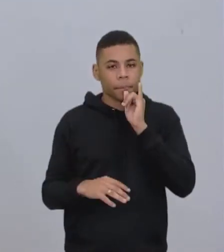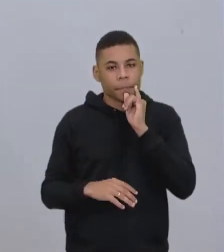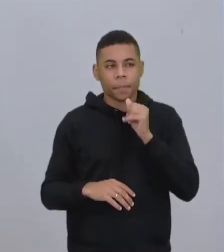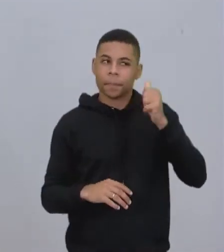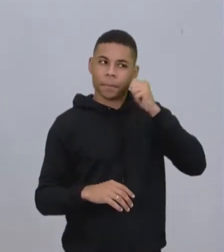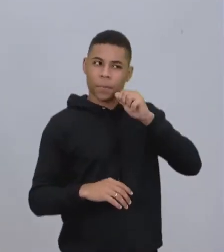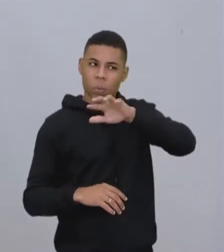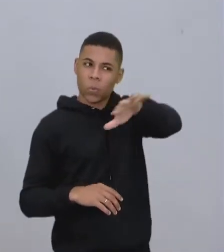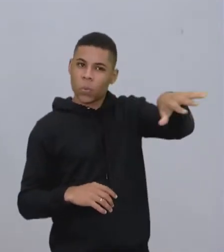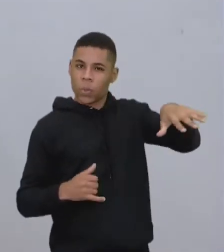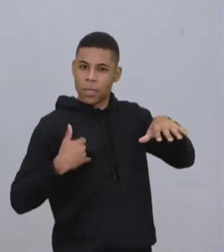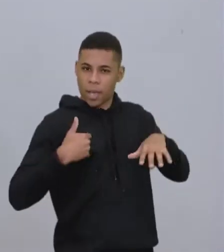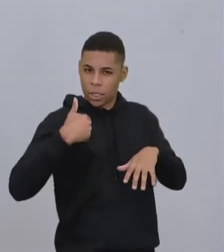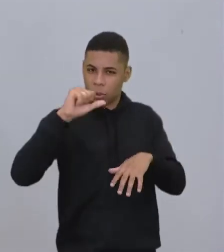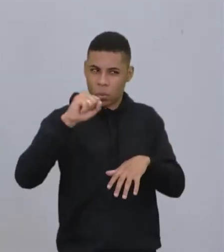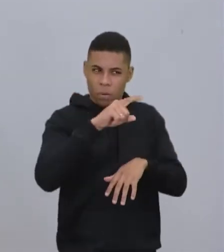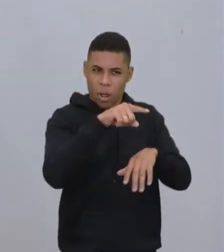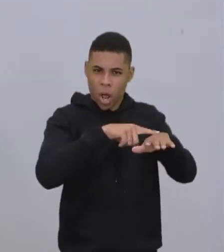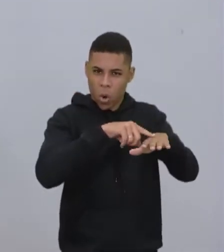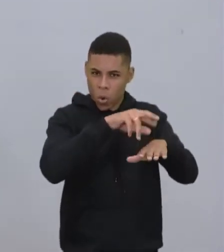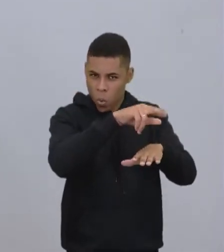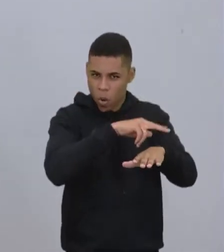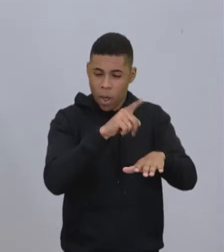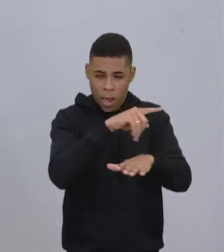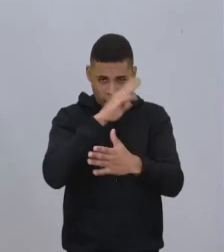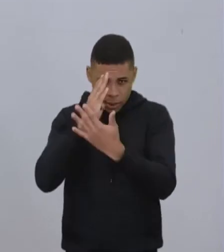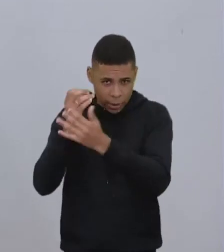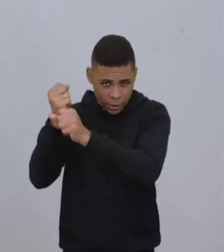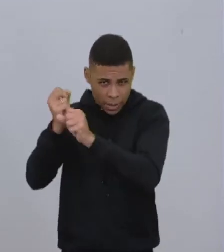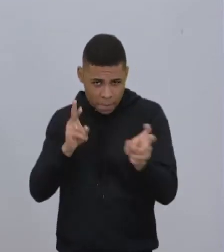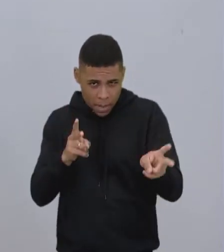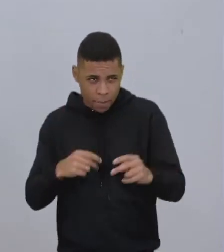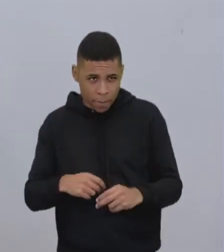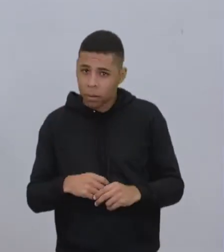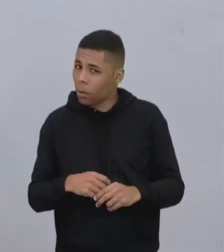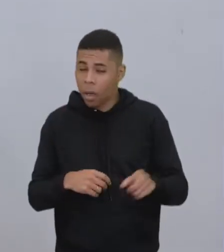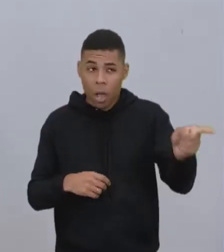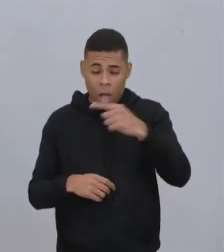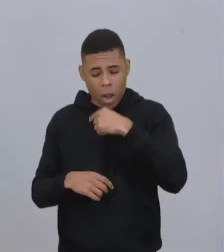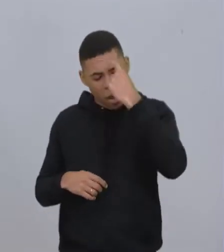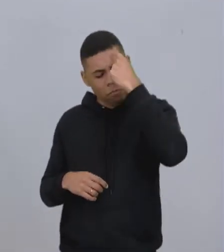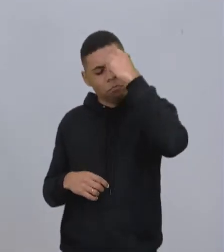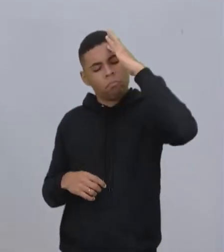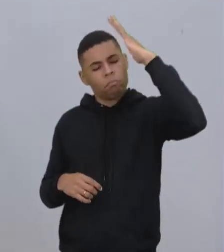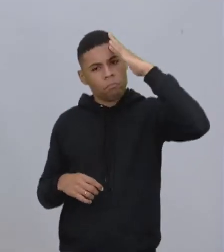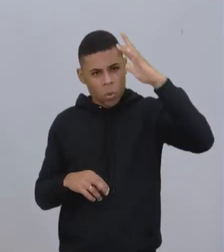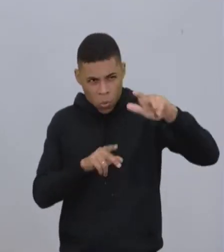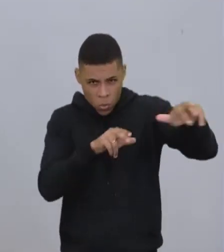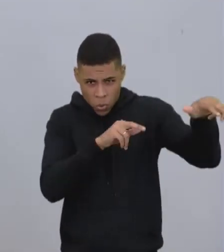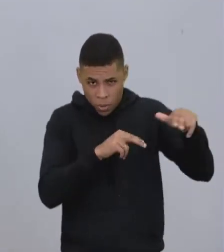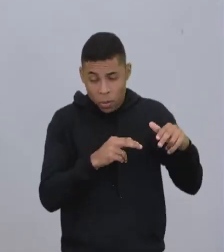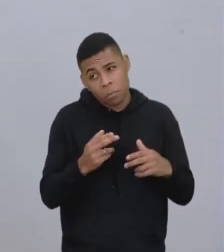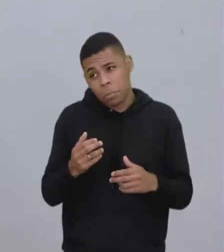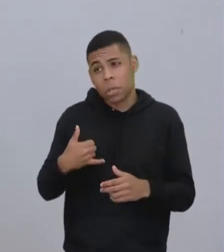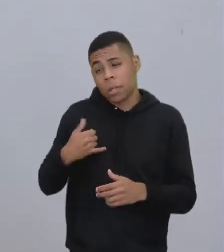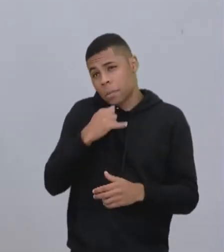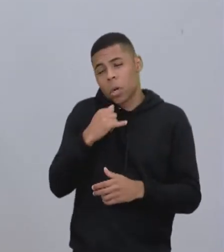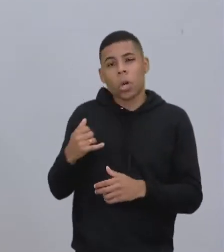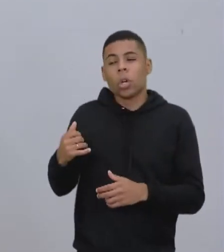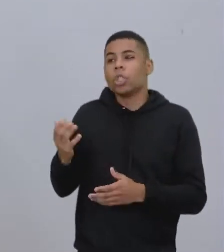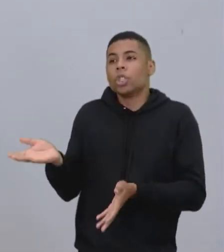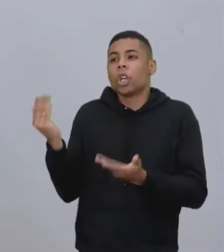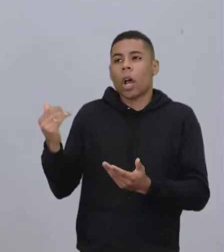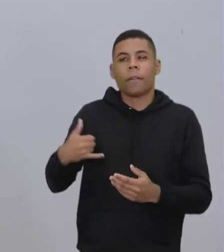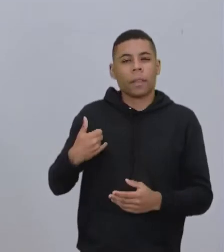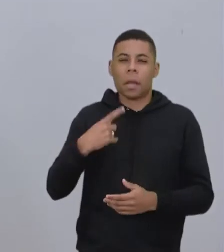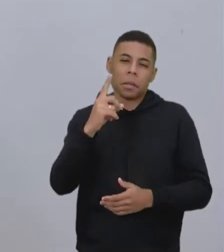18 anos tem a mesma cor, tem as mesmas crenças, tem as mesmas filosofias, nem todo jovem de 15 anos, né,